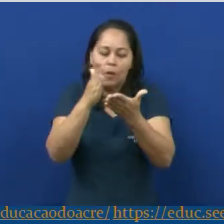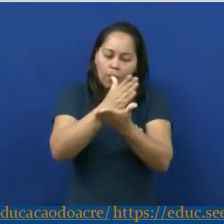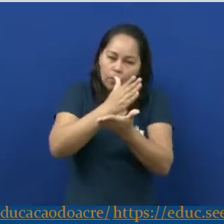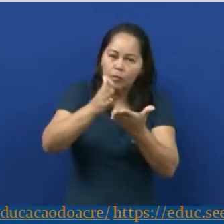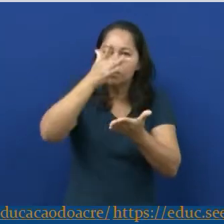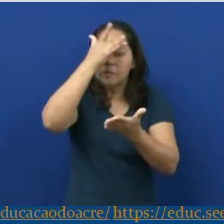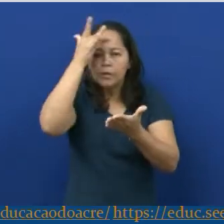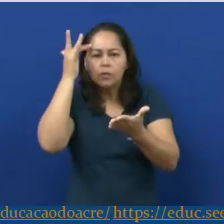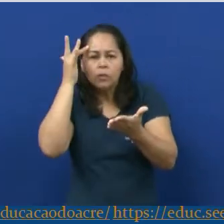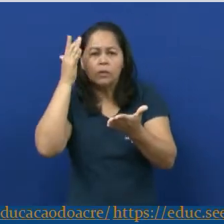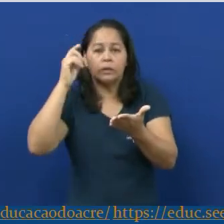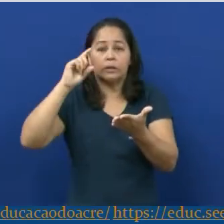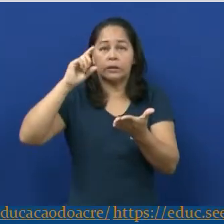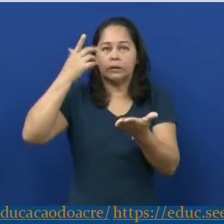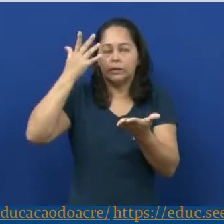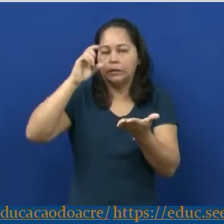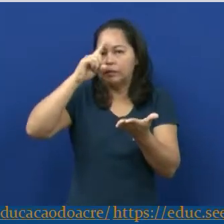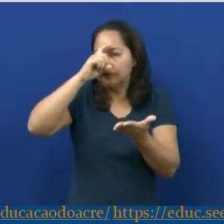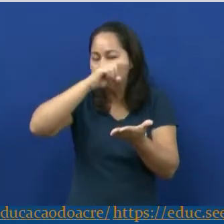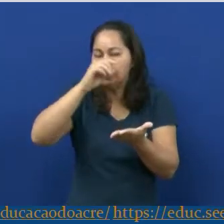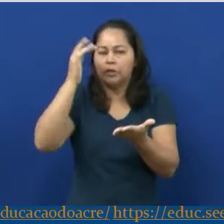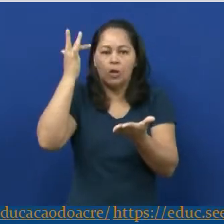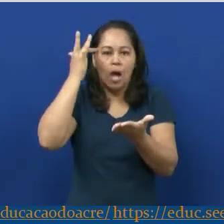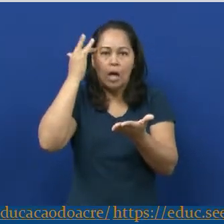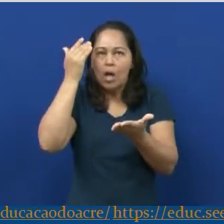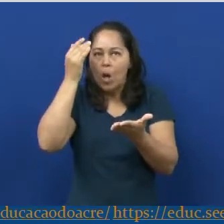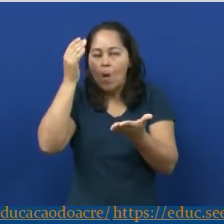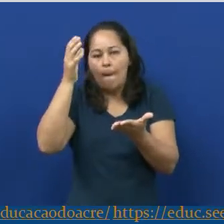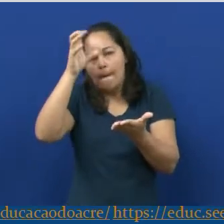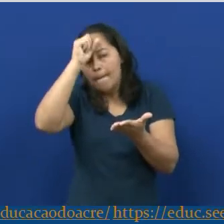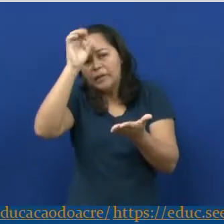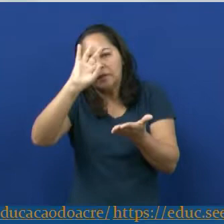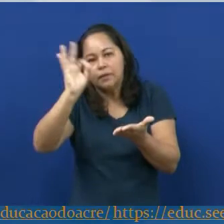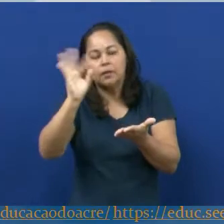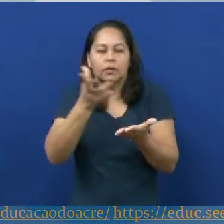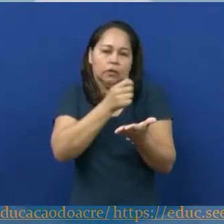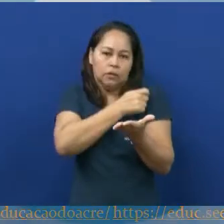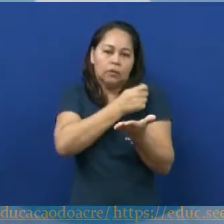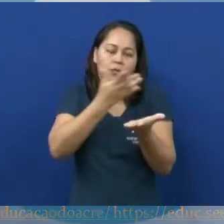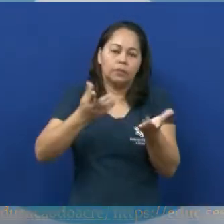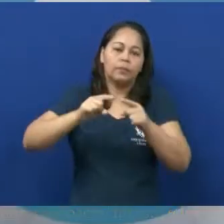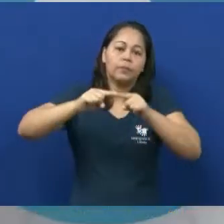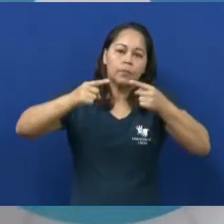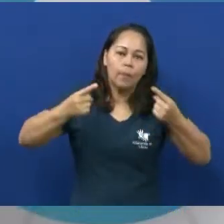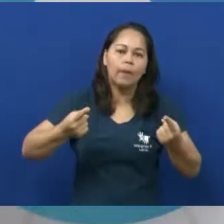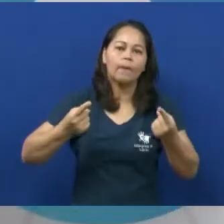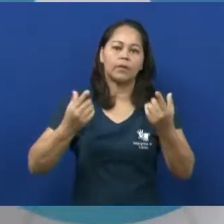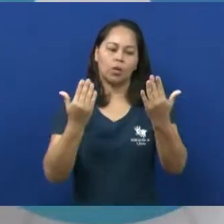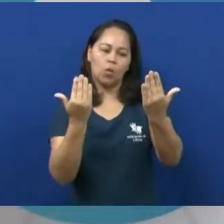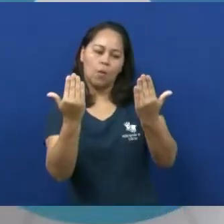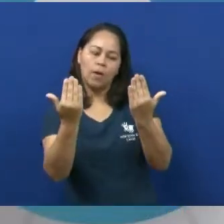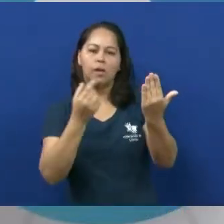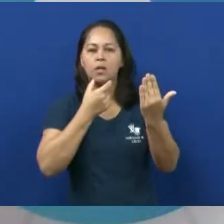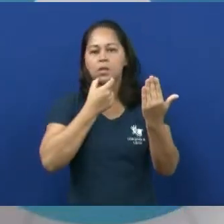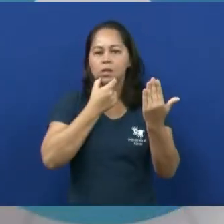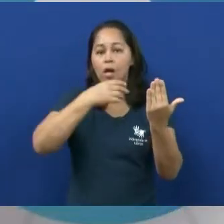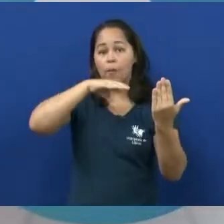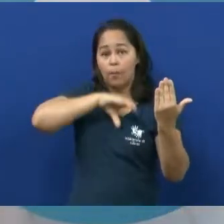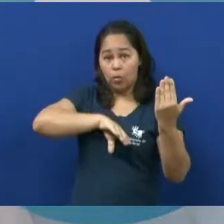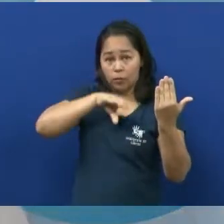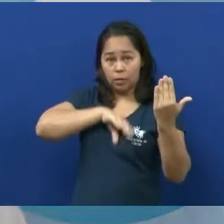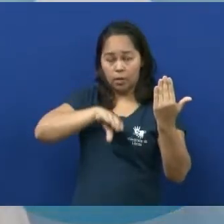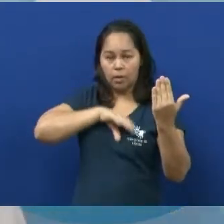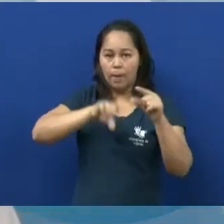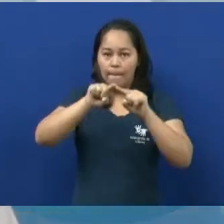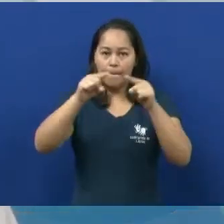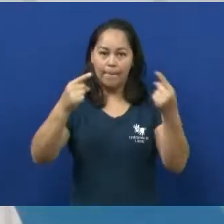de entender por conta do que a gente tem a tendência de fazer comparação da língua inglesa com a língua portuguesa